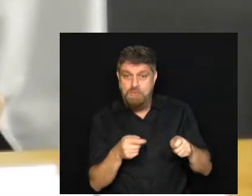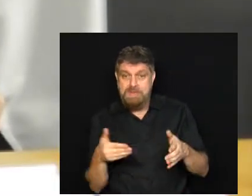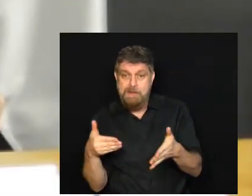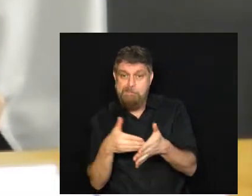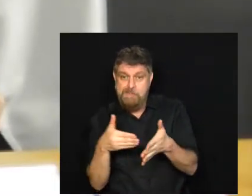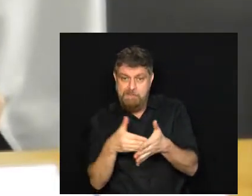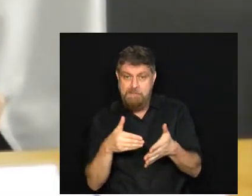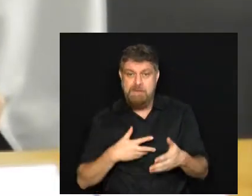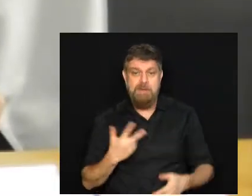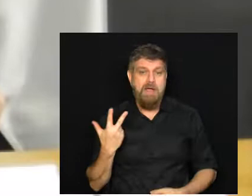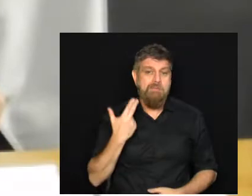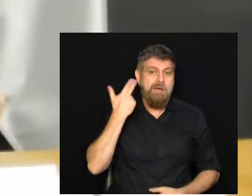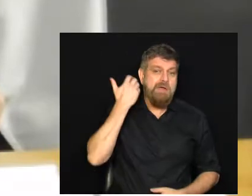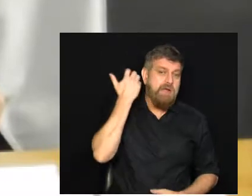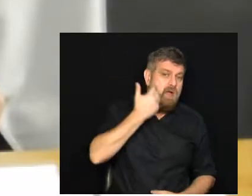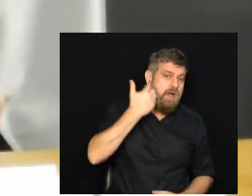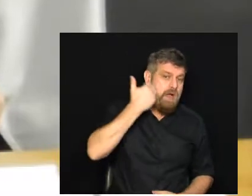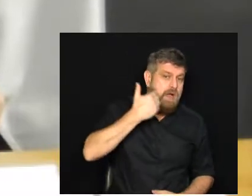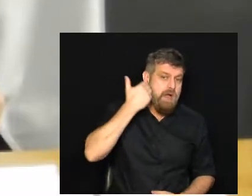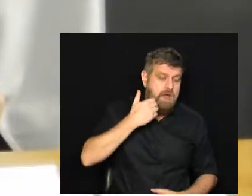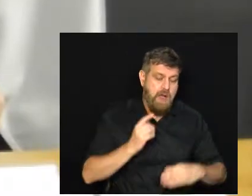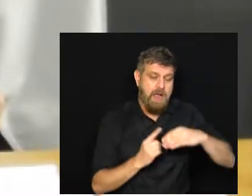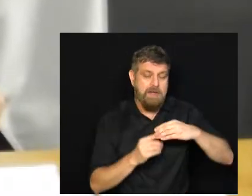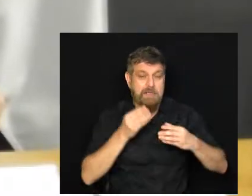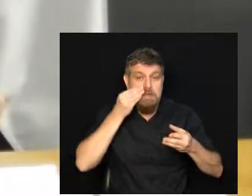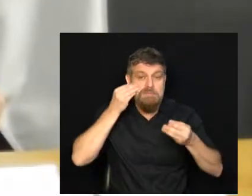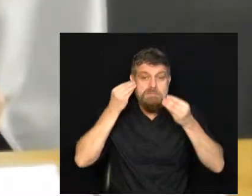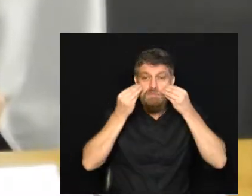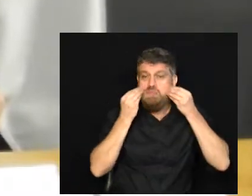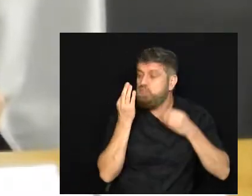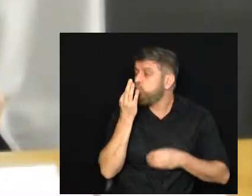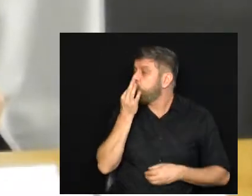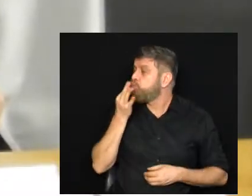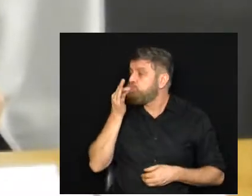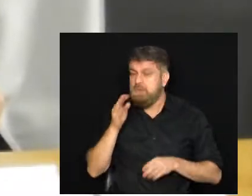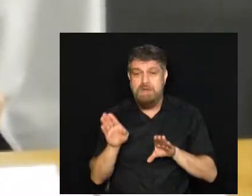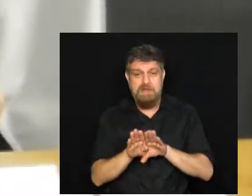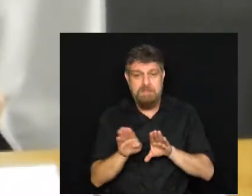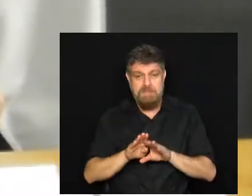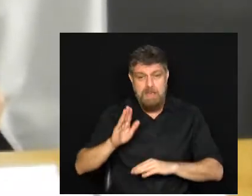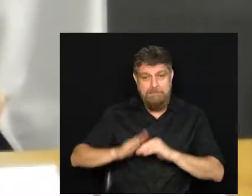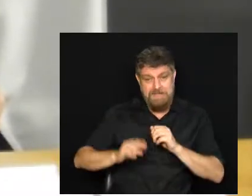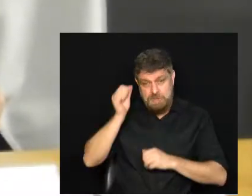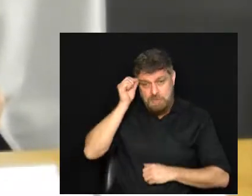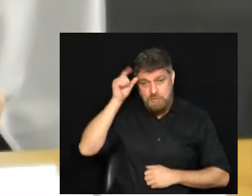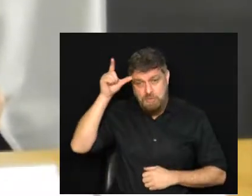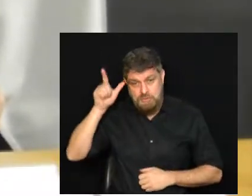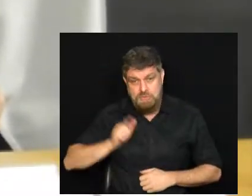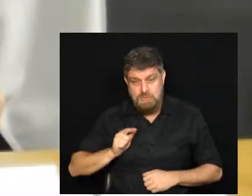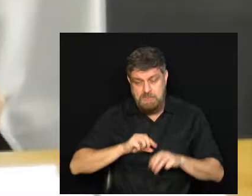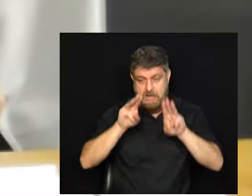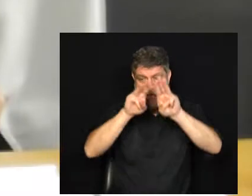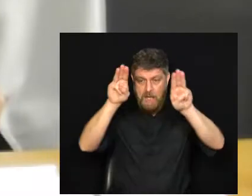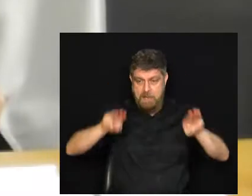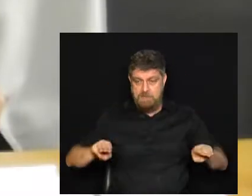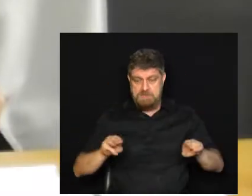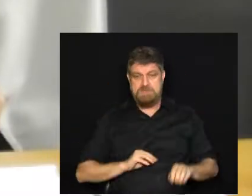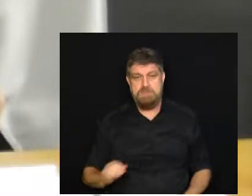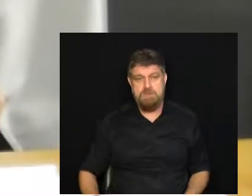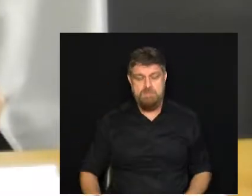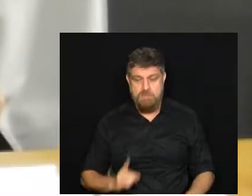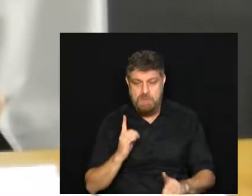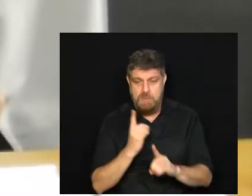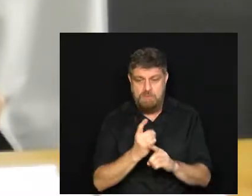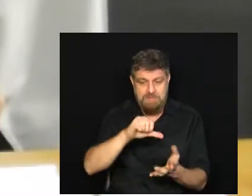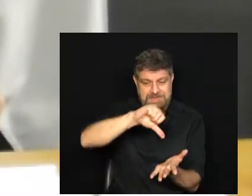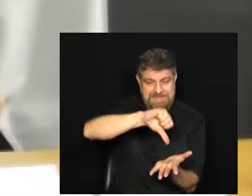salões de beleza, barbearias, clínicas de estética e congêneres, atividades culturais, tais como museus, galerias, centros